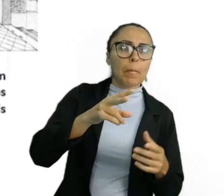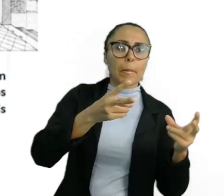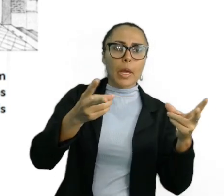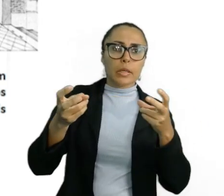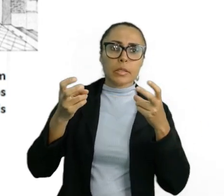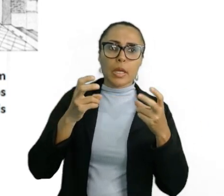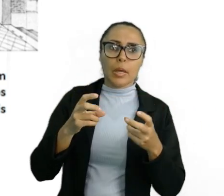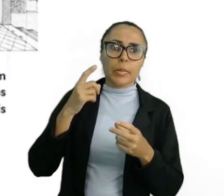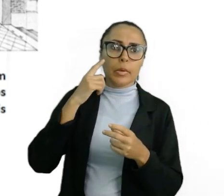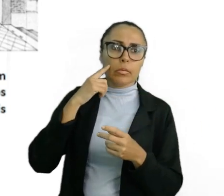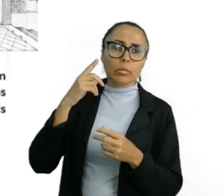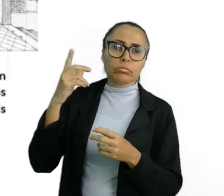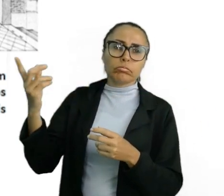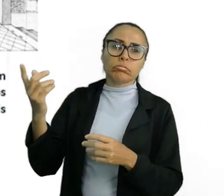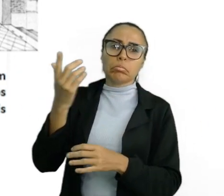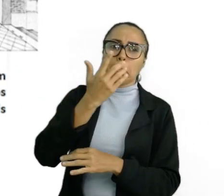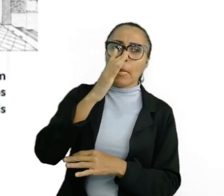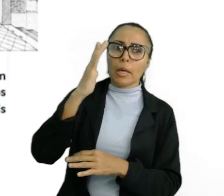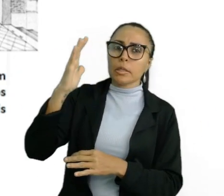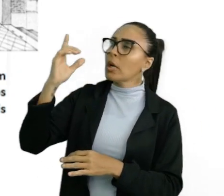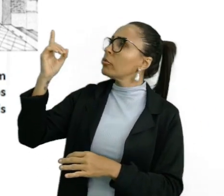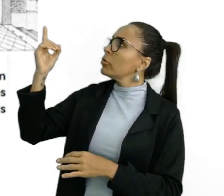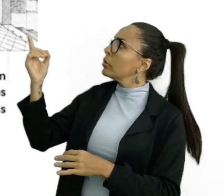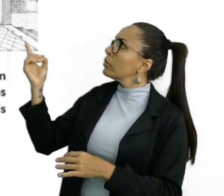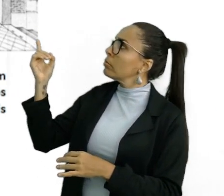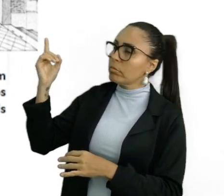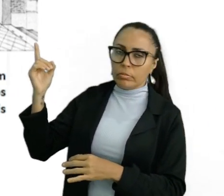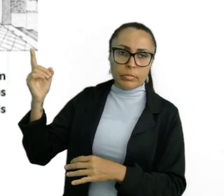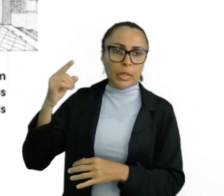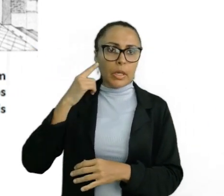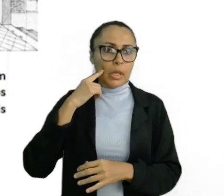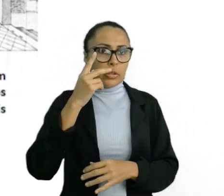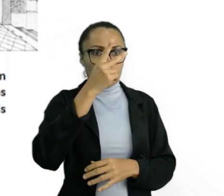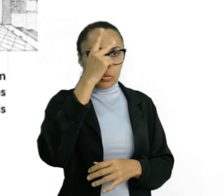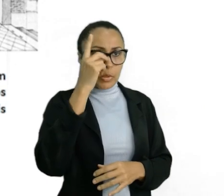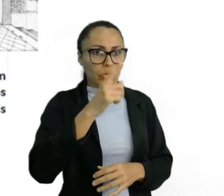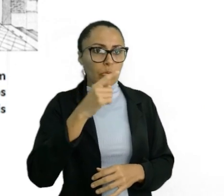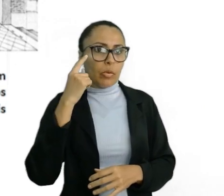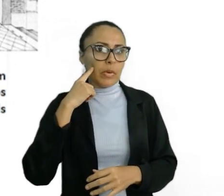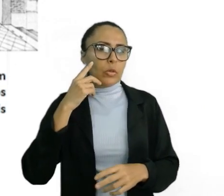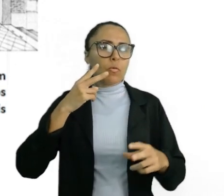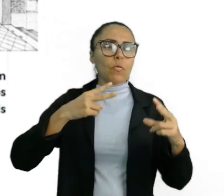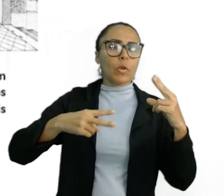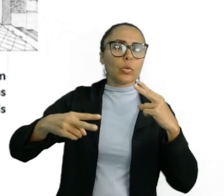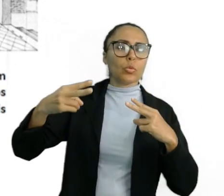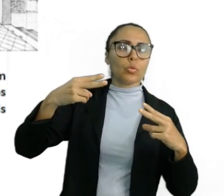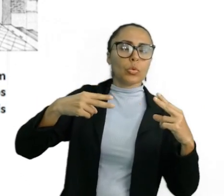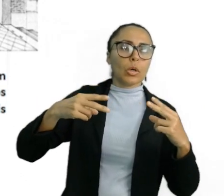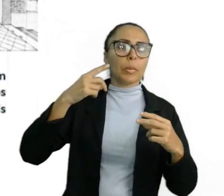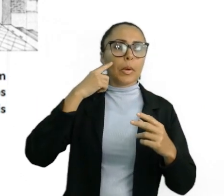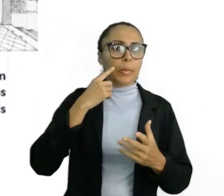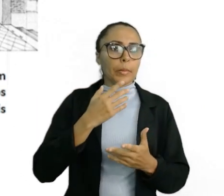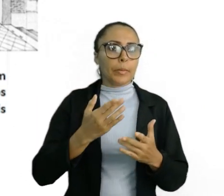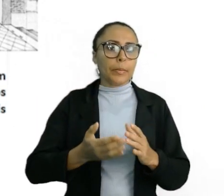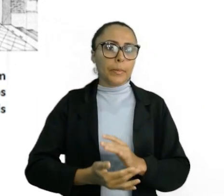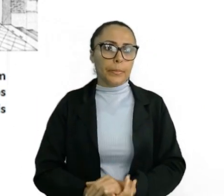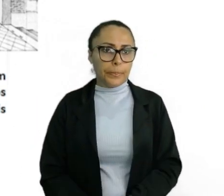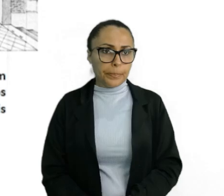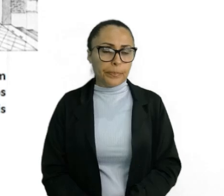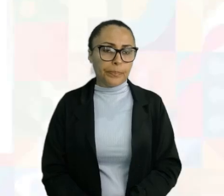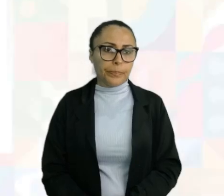tinha janelas, geralmente esses quartos romanos não tinham janelas, as pessoas faziam afrescos para mostrar paisagens externas, né?